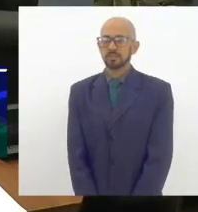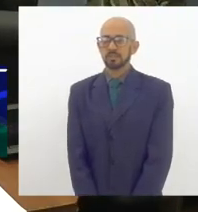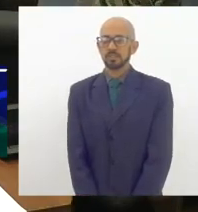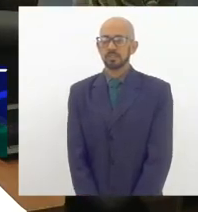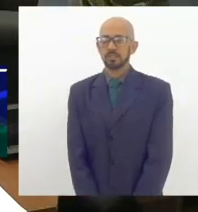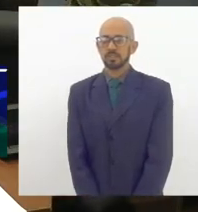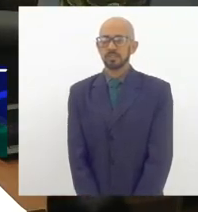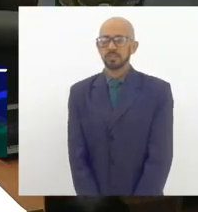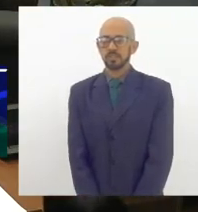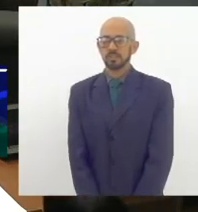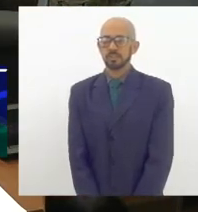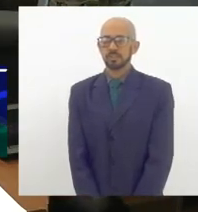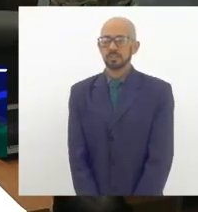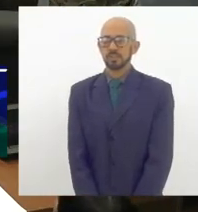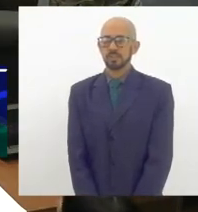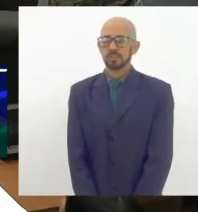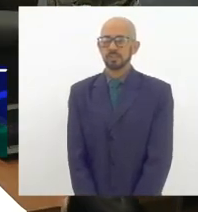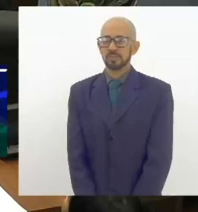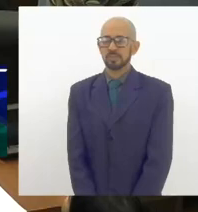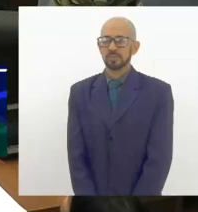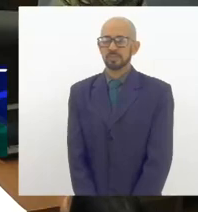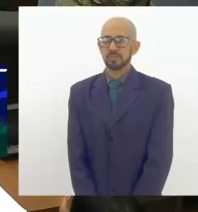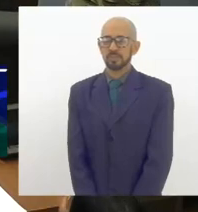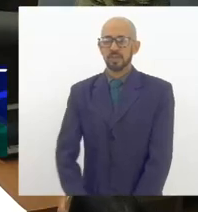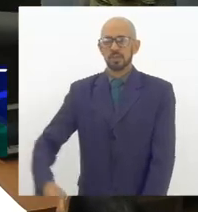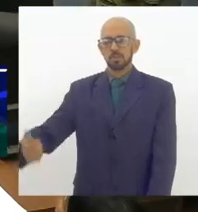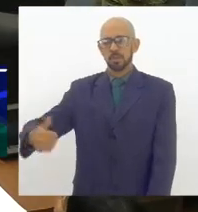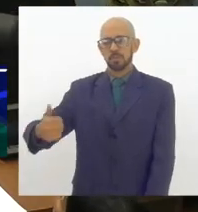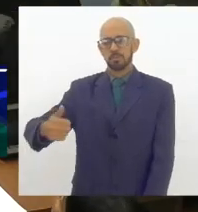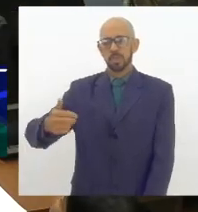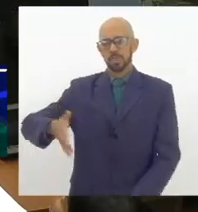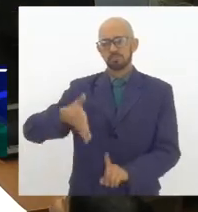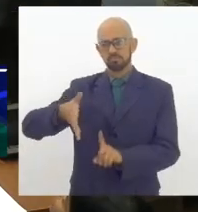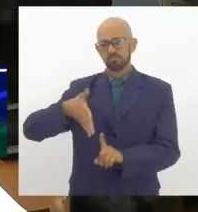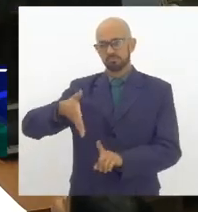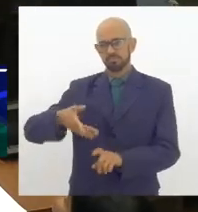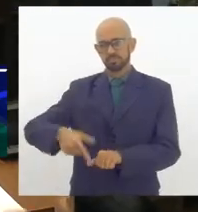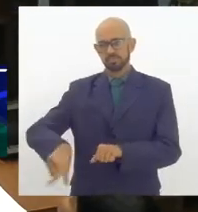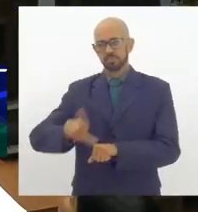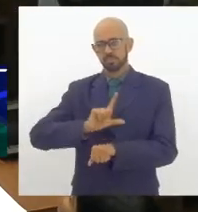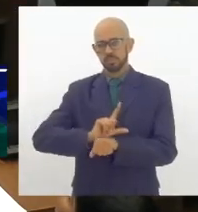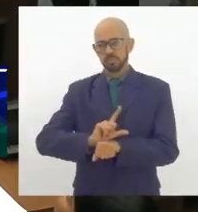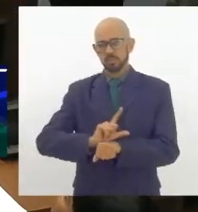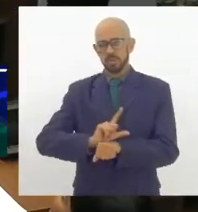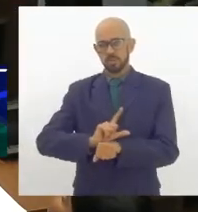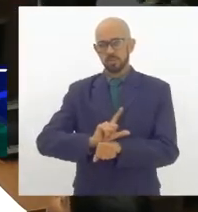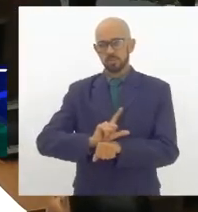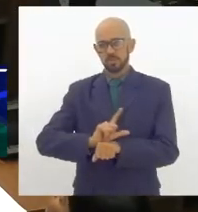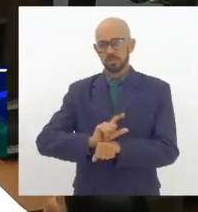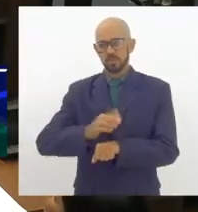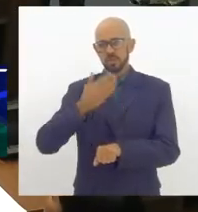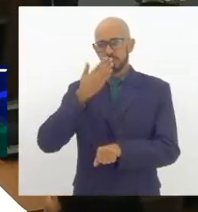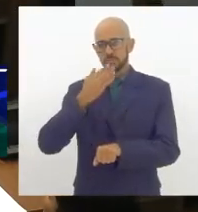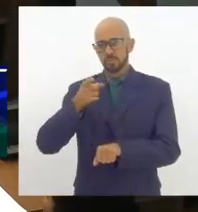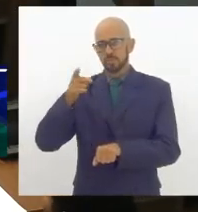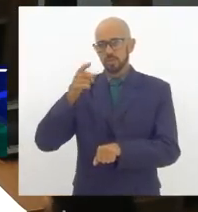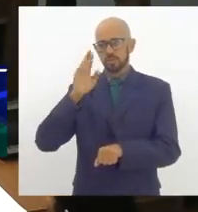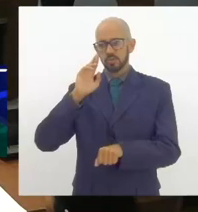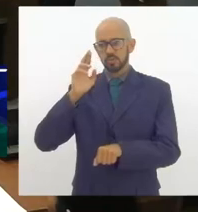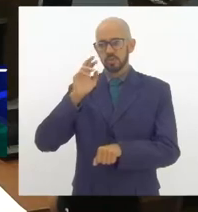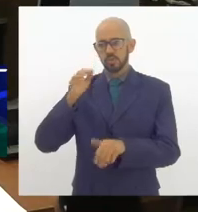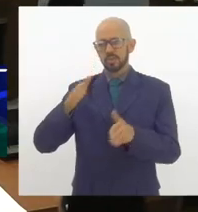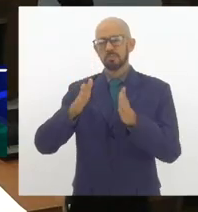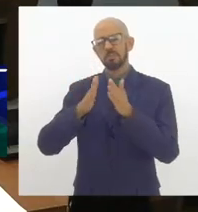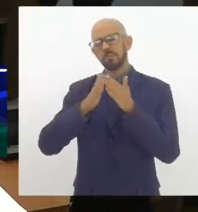E aí o primeiro jogador inscrito o Nobre Deputado Luiz Paulo pedir a vossa excelência que traga meu